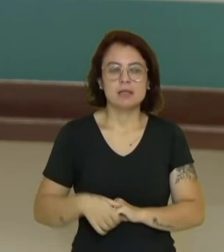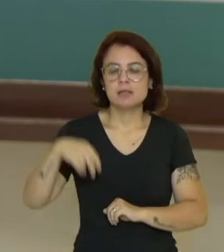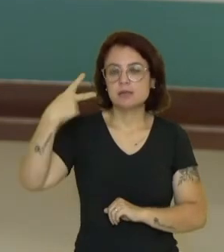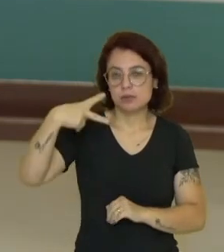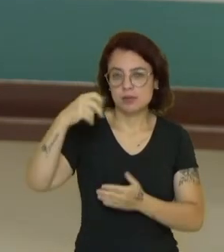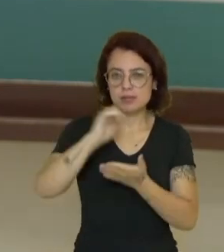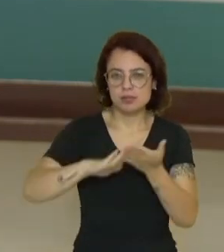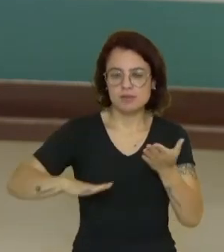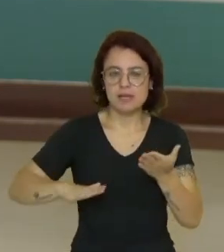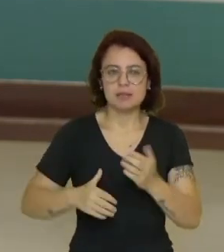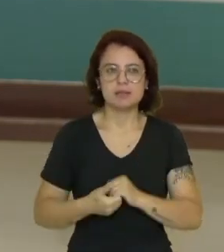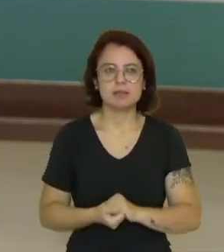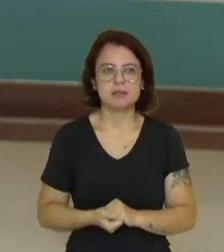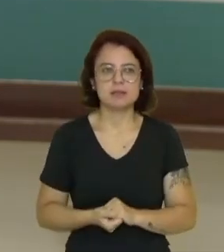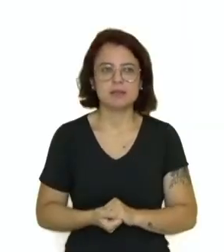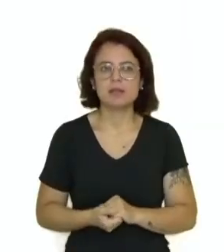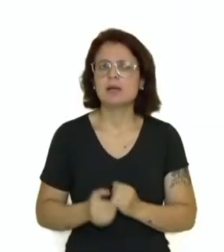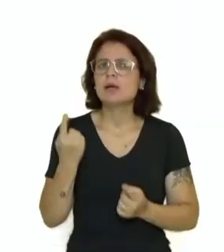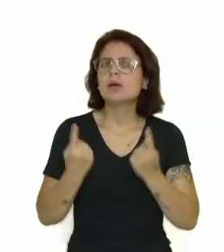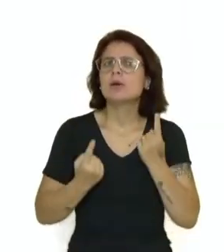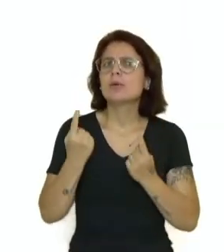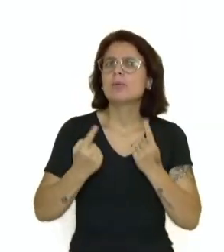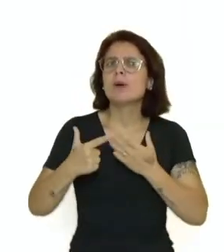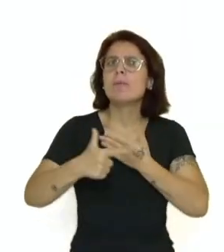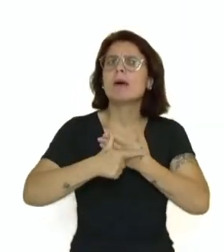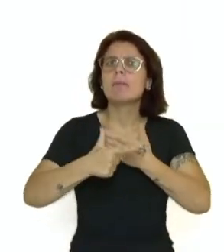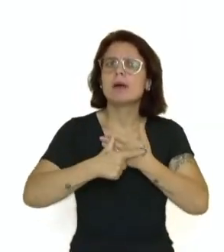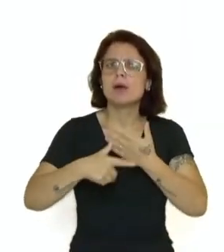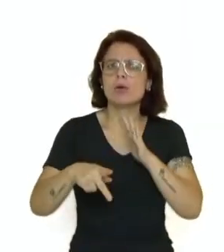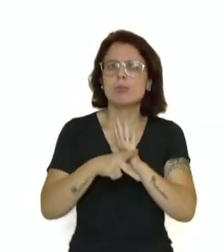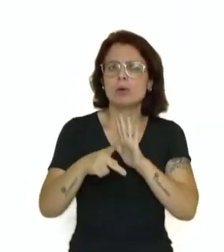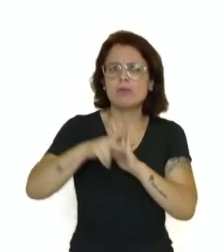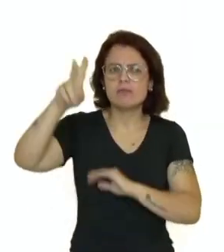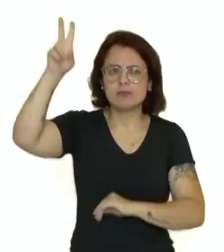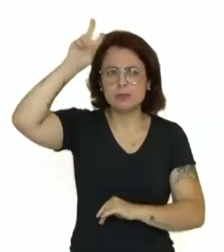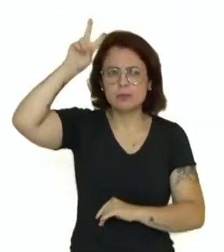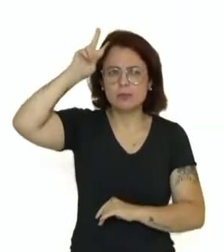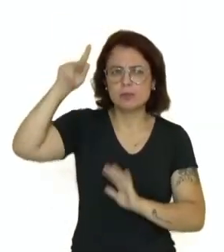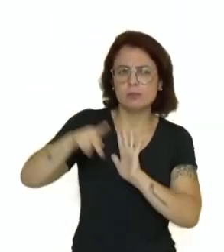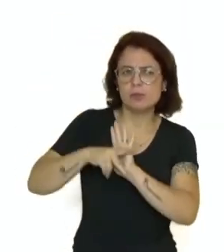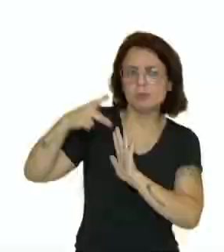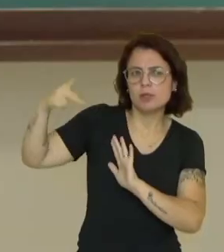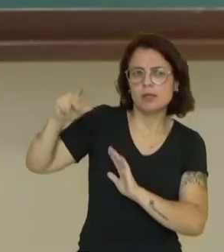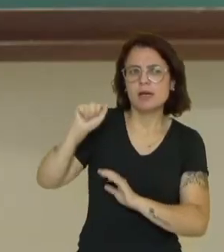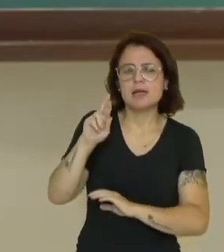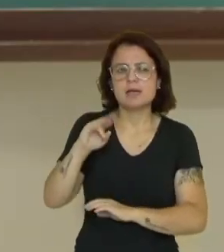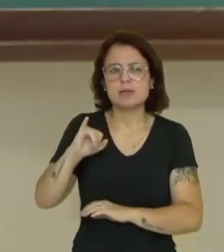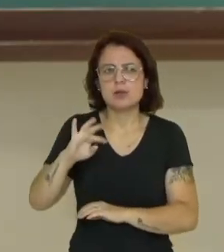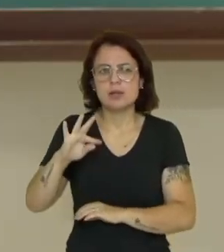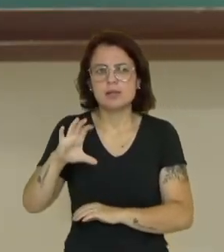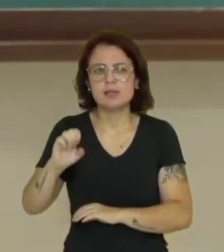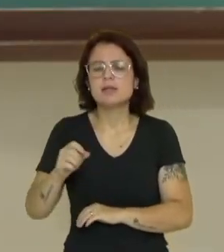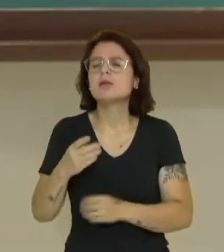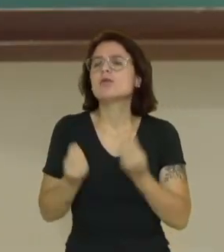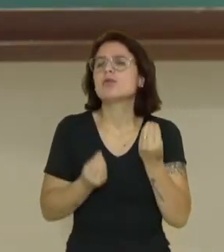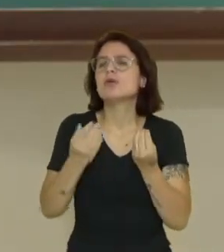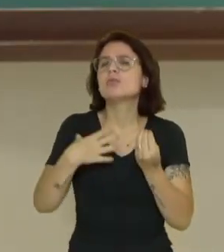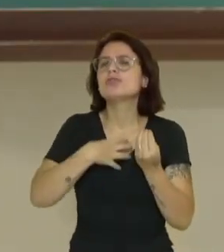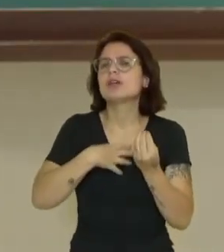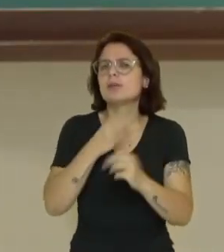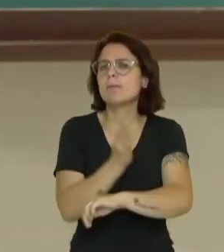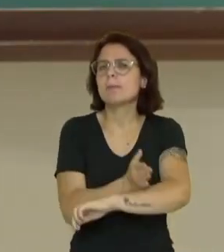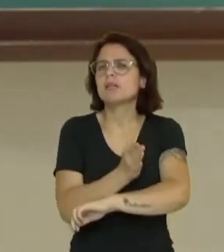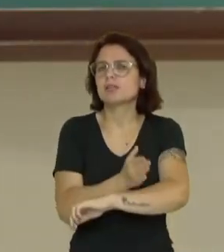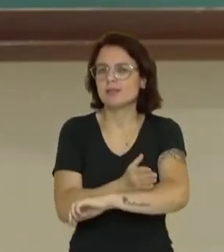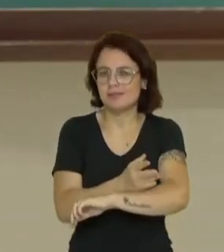Bom, uma atividade. Qual que é o papel da virtude na filosofia de Aristóteles e como é o conceito de justa medida? Né? Justa medida